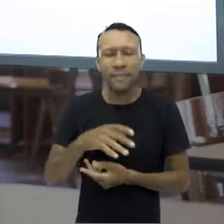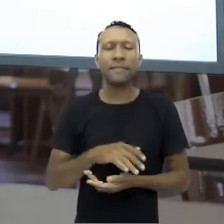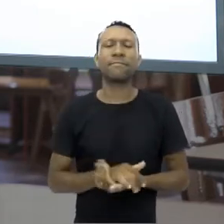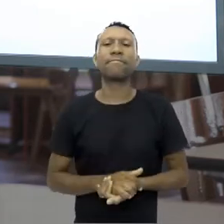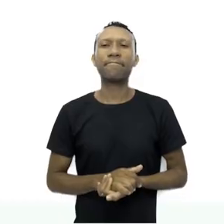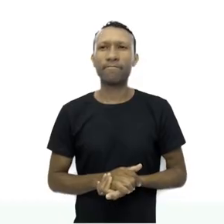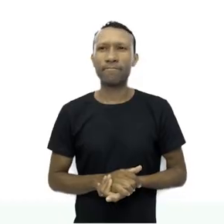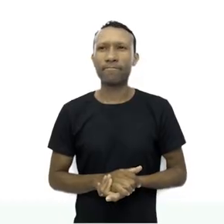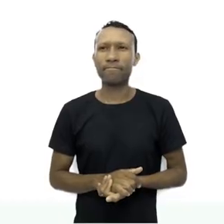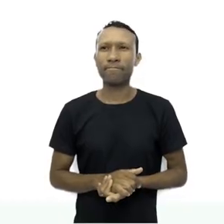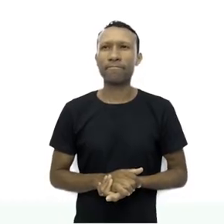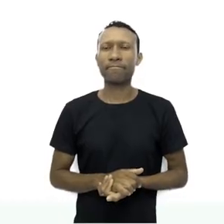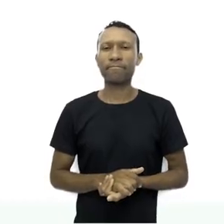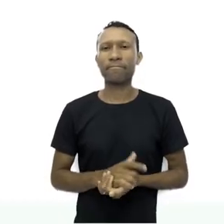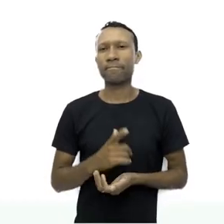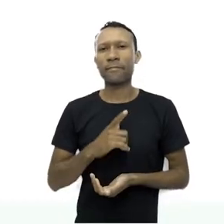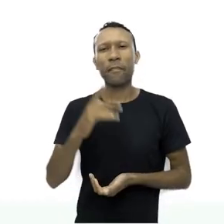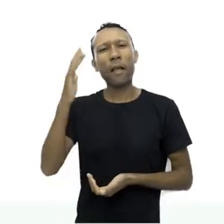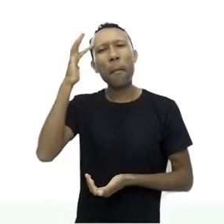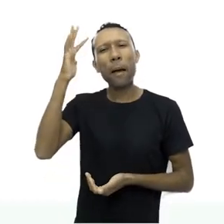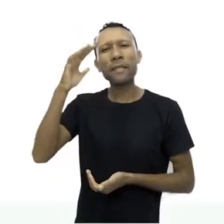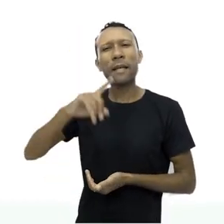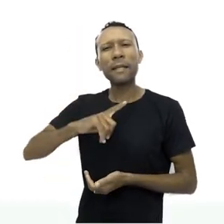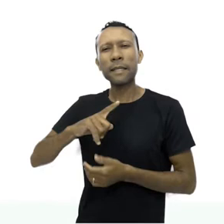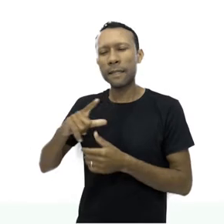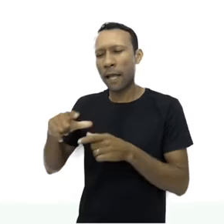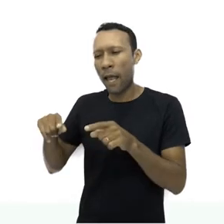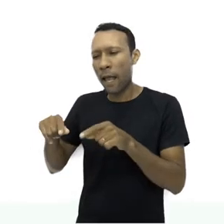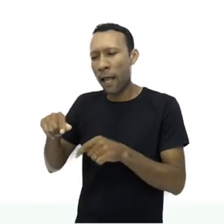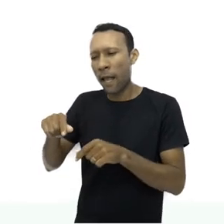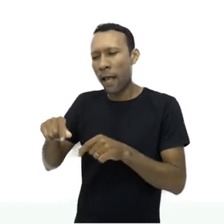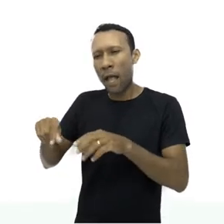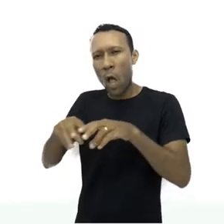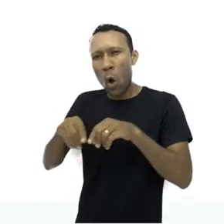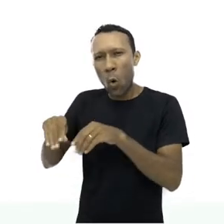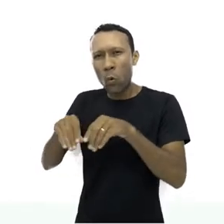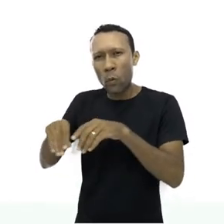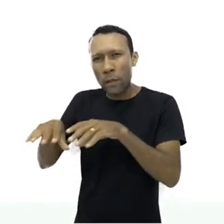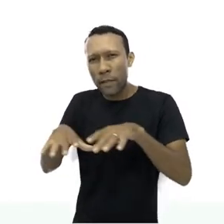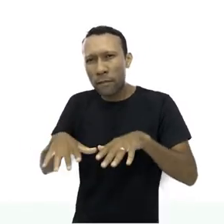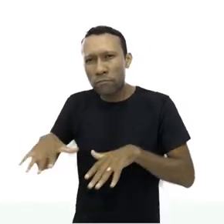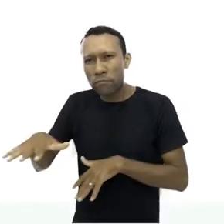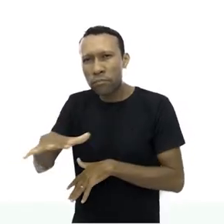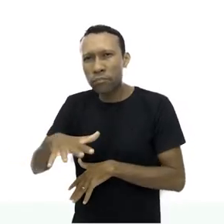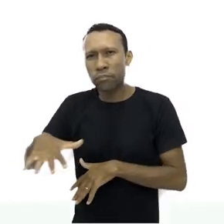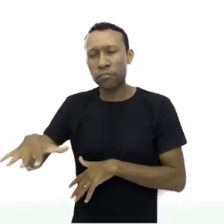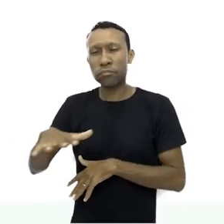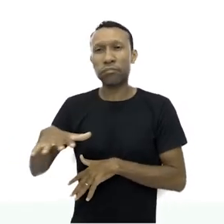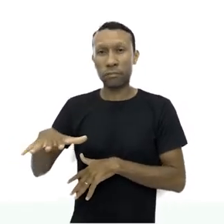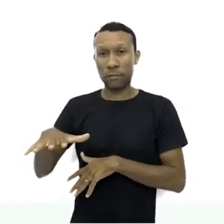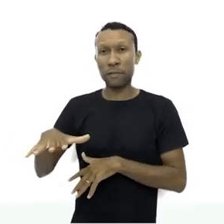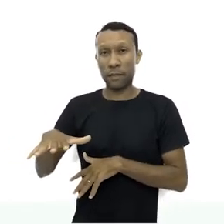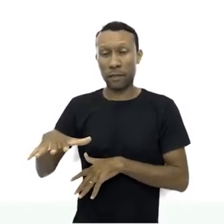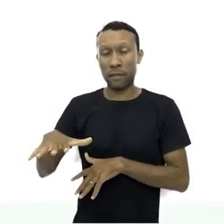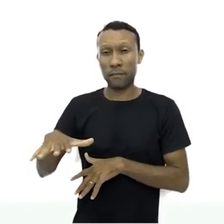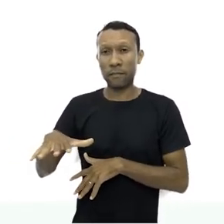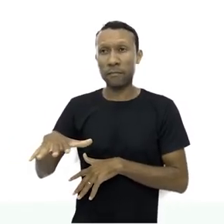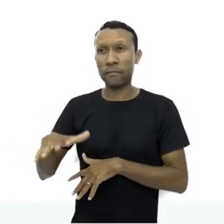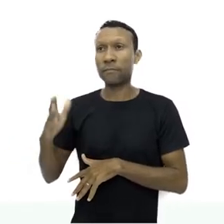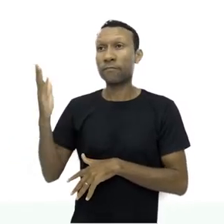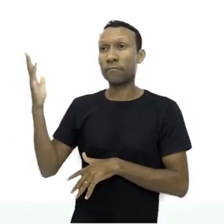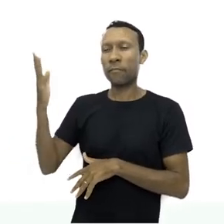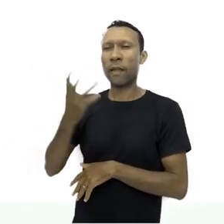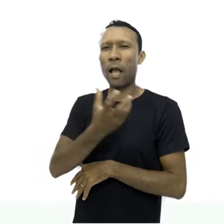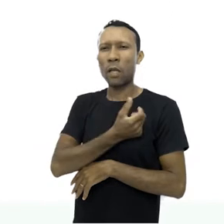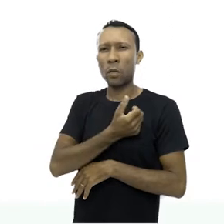0,5 cm por 0,5 cm, tá bom? Então, ó, vamos imaginar que a gente tem um terreno de 88 metros quadrados, que tem 11 metros de comprimento, 8